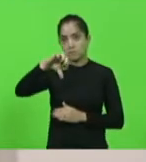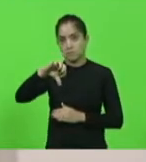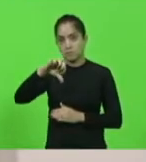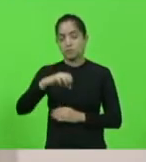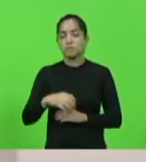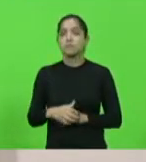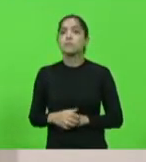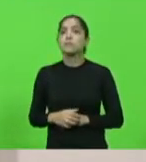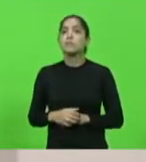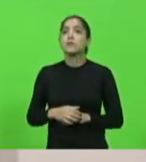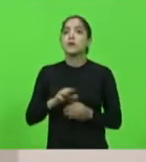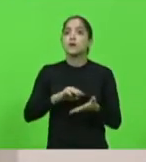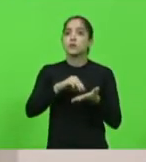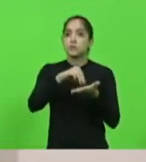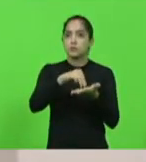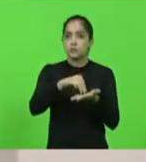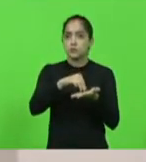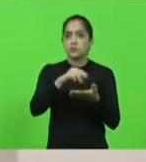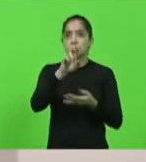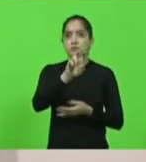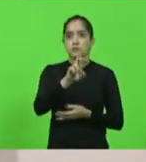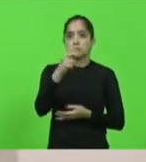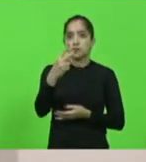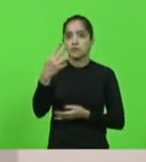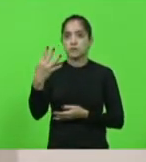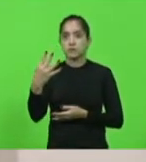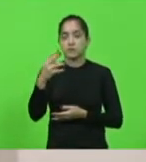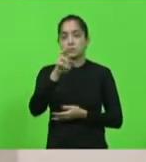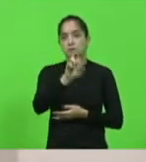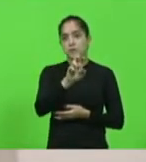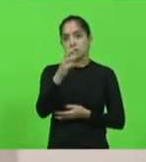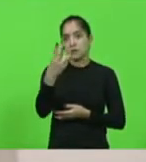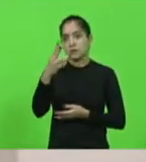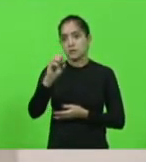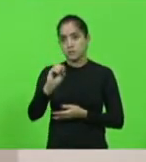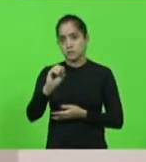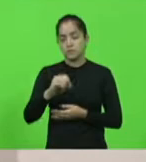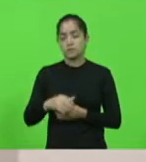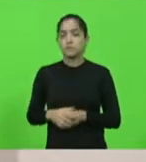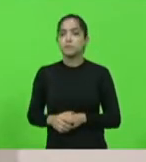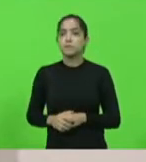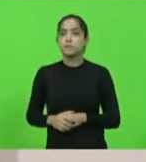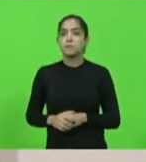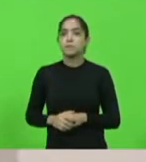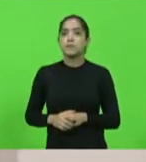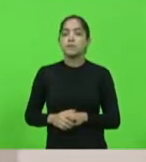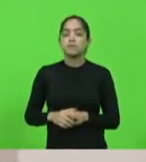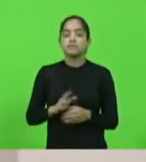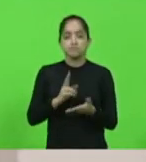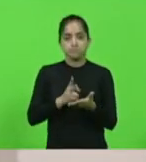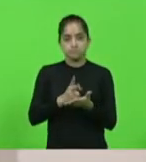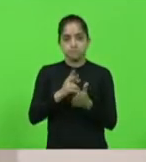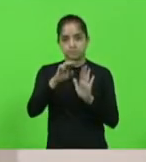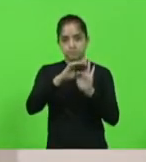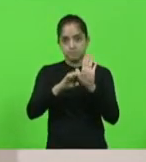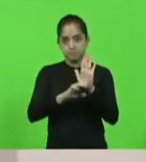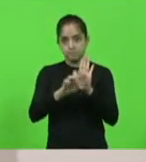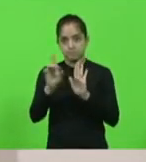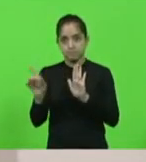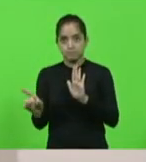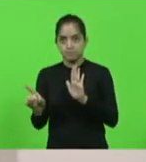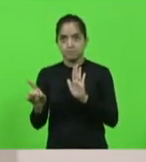509/2021, as moções números 524 a 530/2021. Dando continuidade à ordem do dia, o senhor